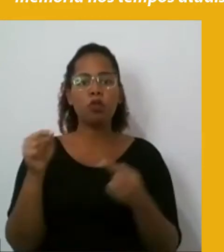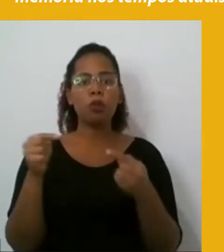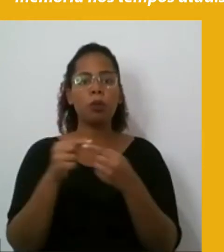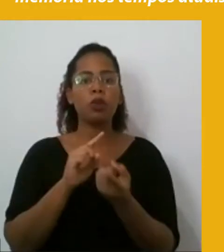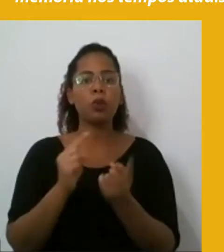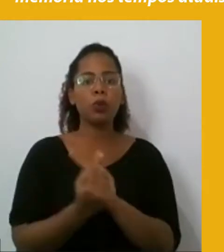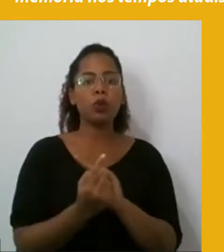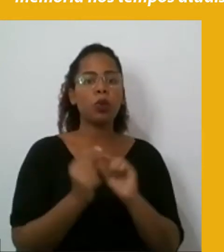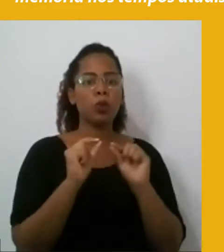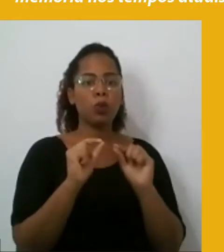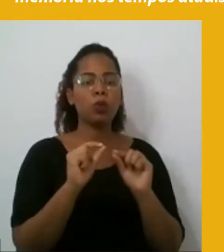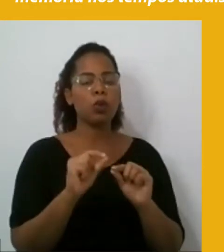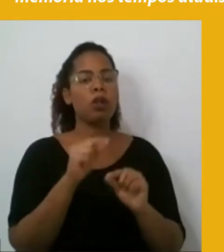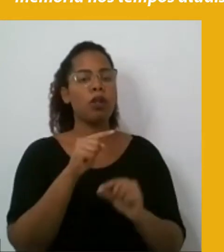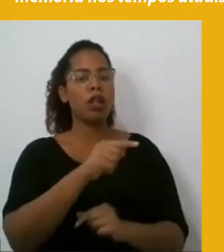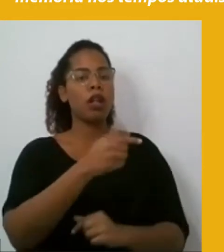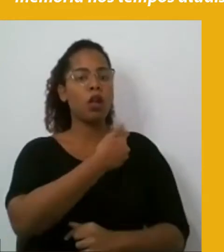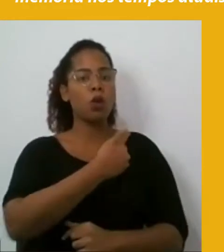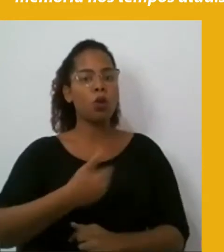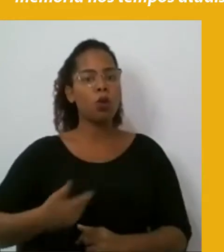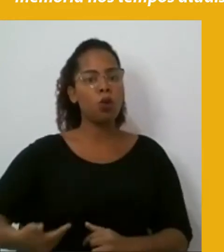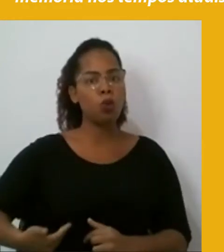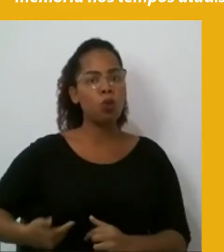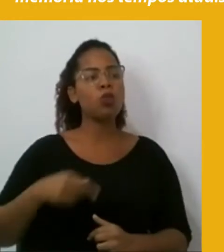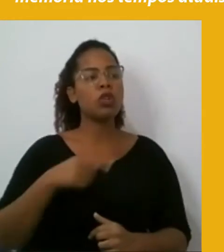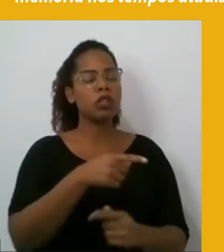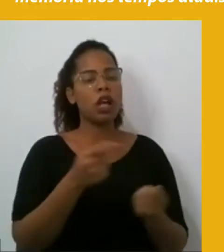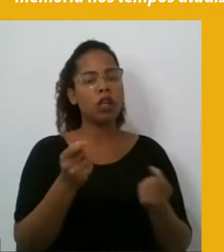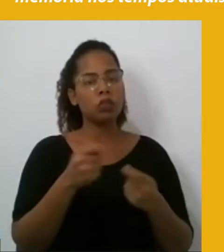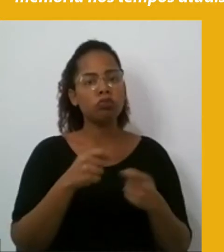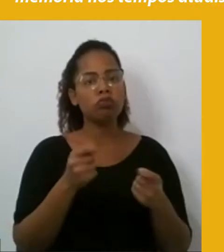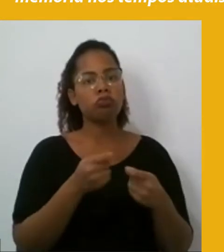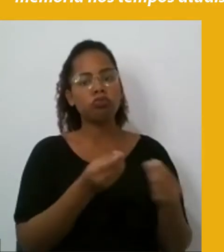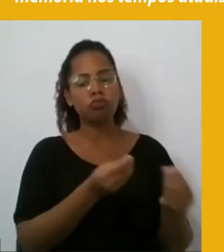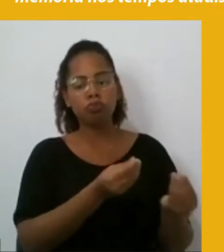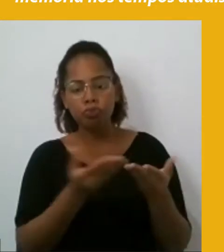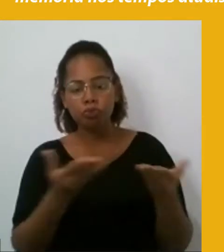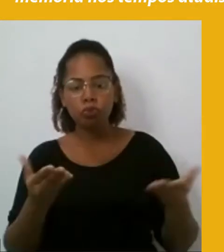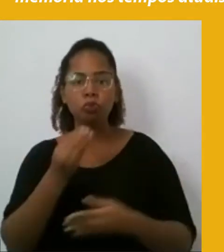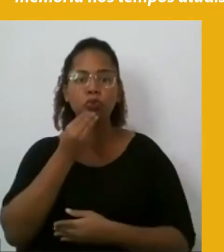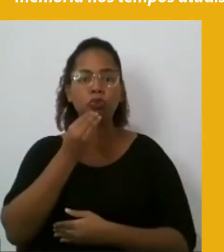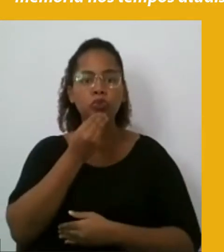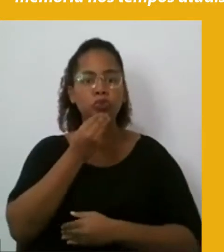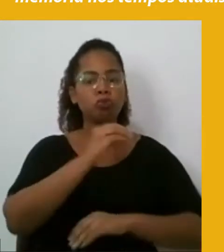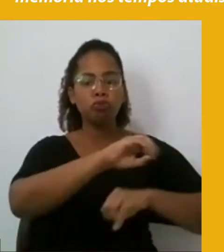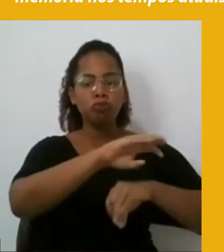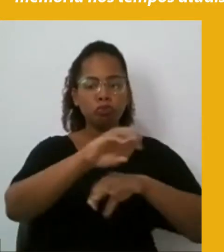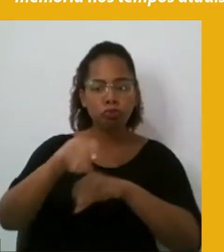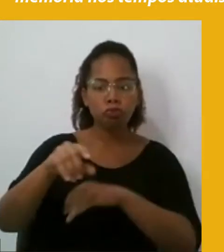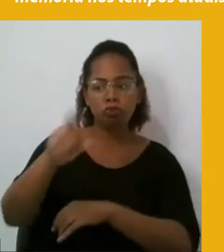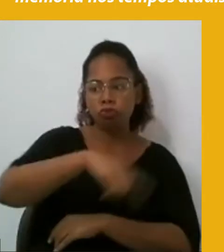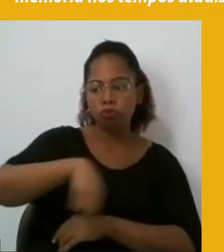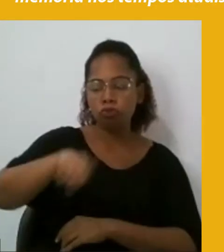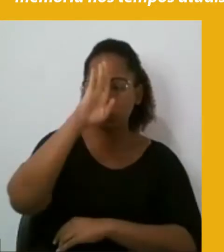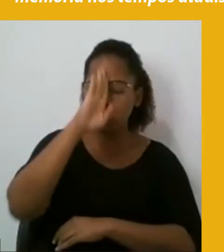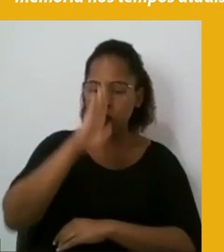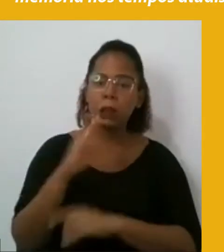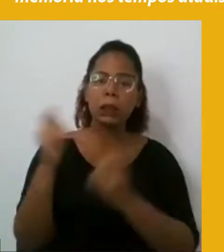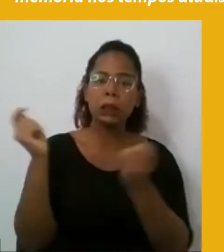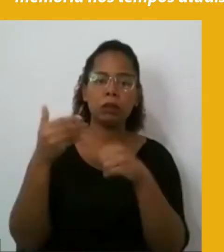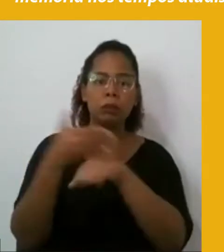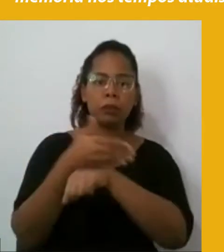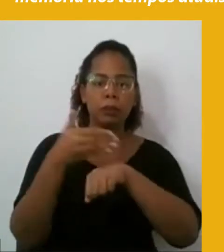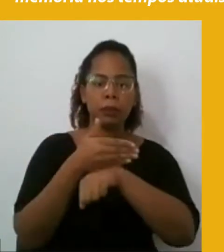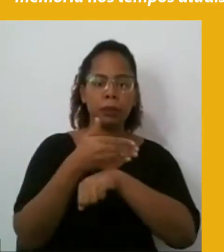como sendo um redutor de desigualdades através das oportunidades de educação, onde entram os museus. Onde entram os museus, inclusive, como o